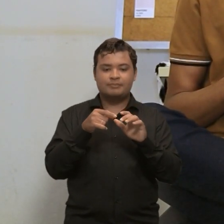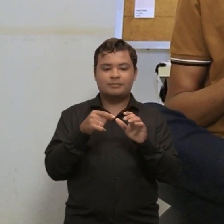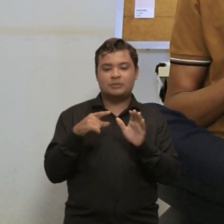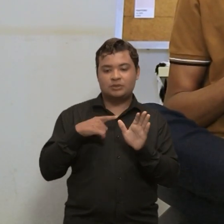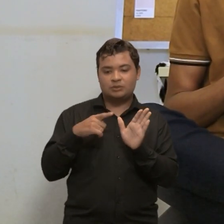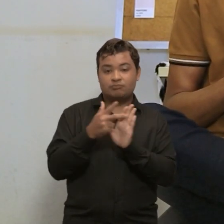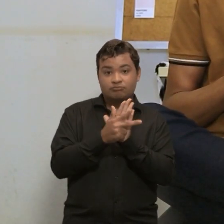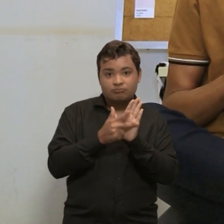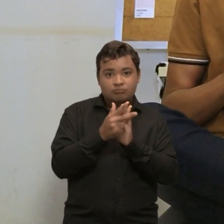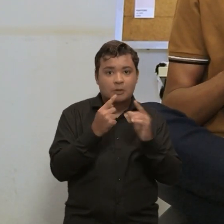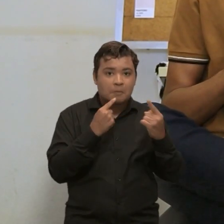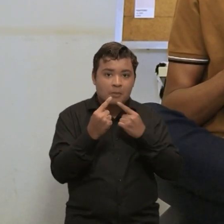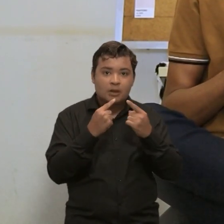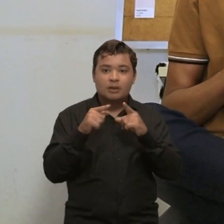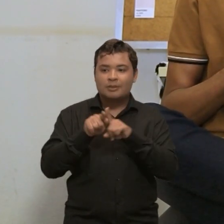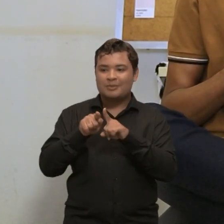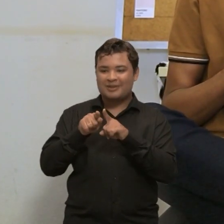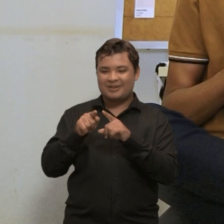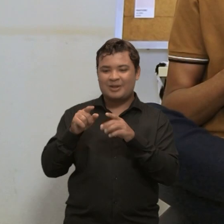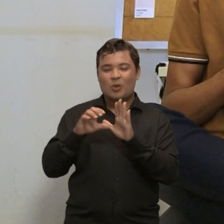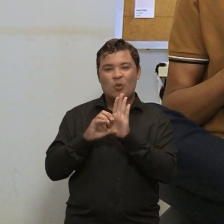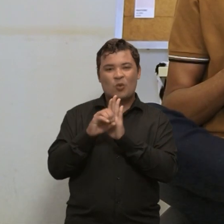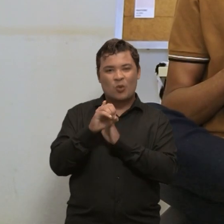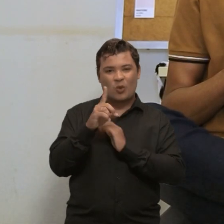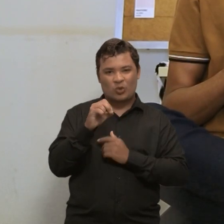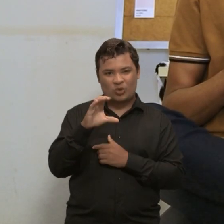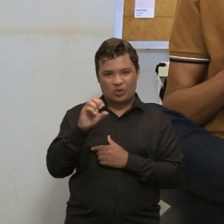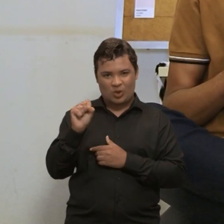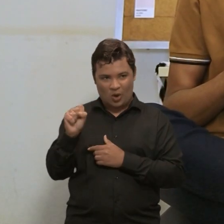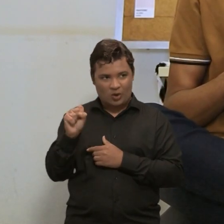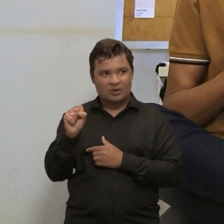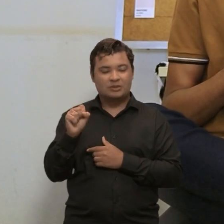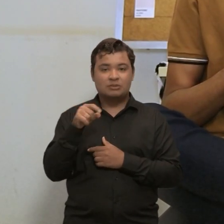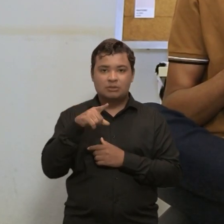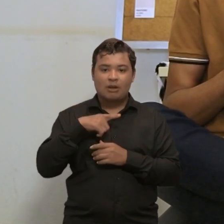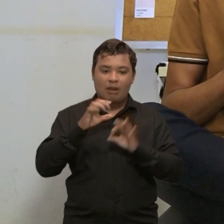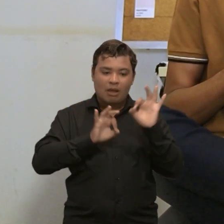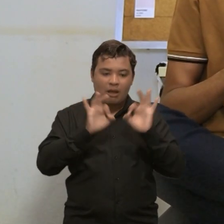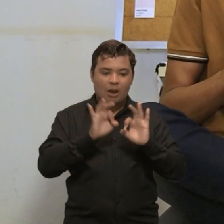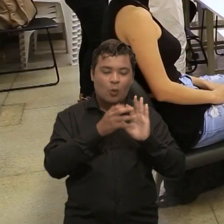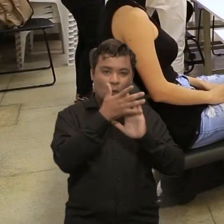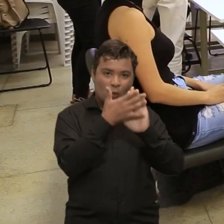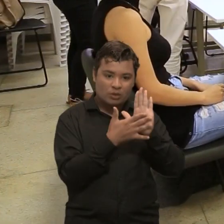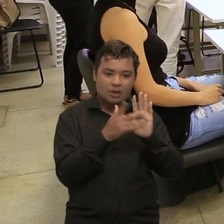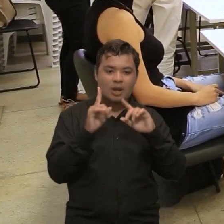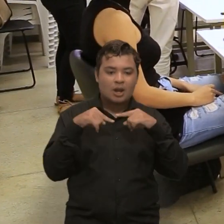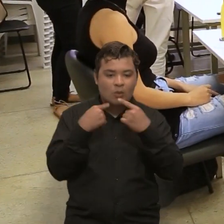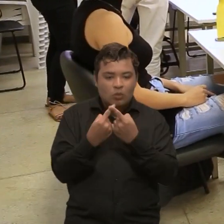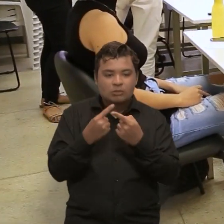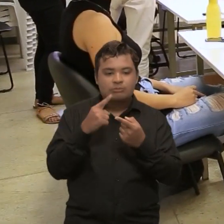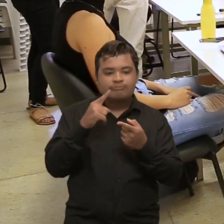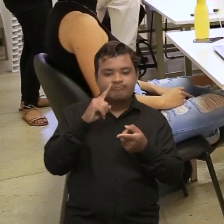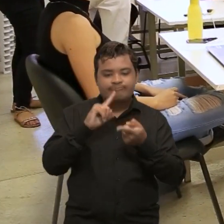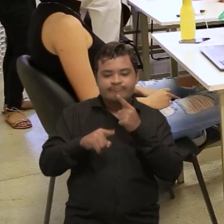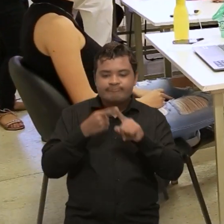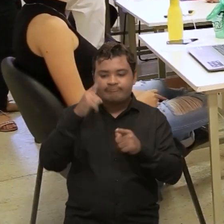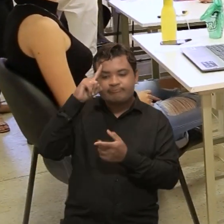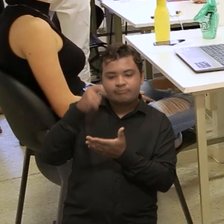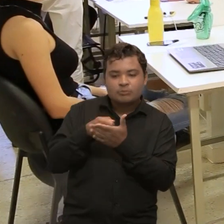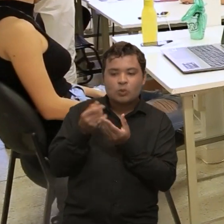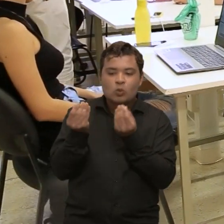Docs para poder editar o roteiro e a gente fazia essa reunião e decidia, né, o que a gente iria fazer, o que a gente iria mudar na